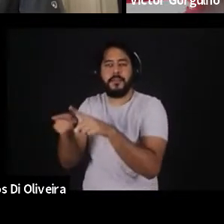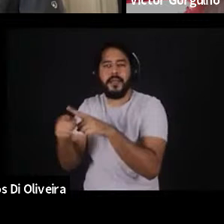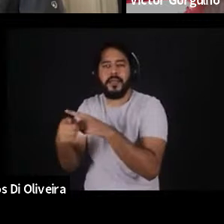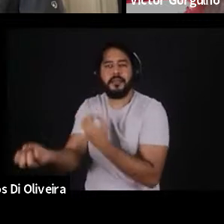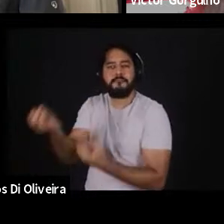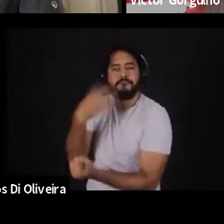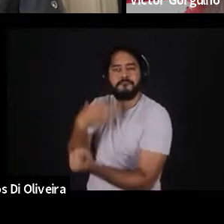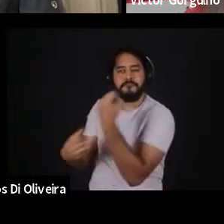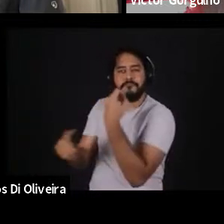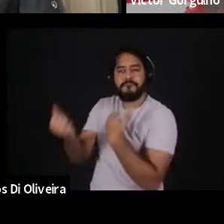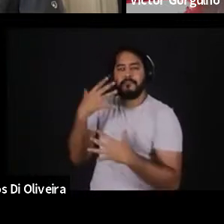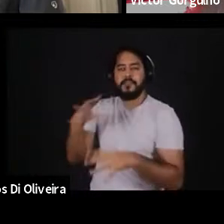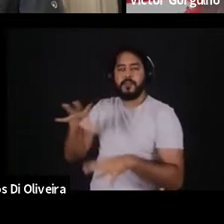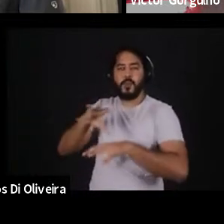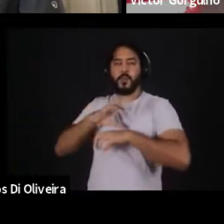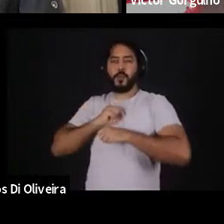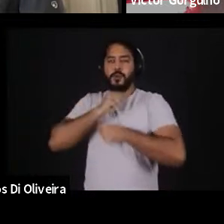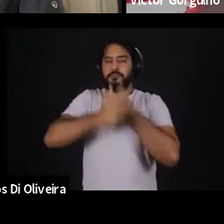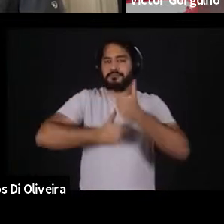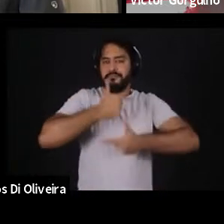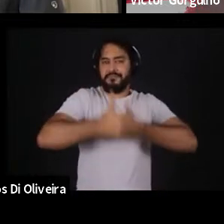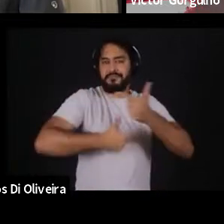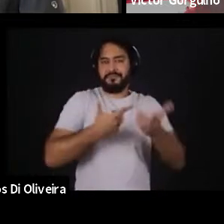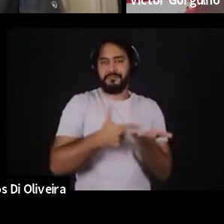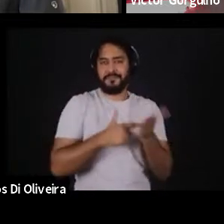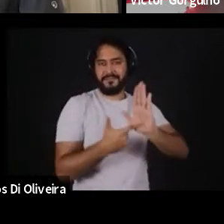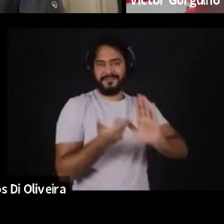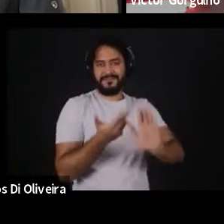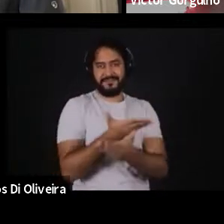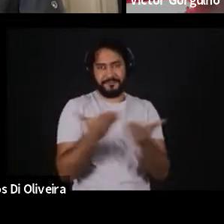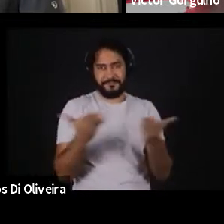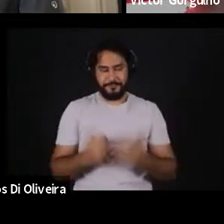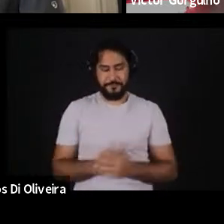trabalho esteja fazendo o que está fazendo.